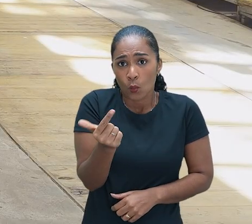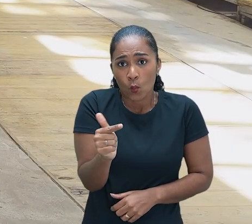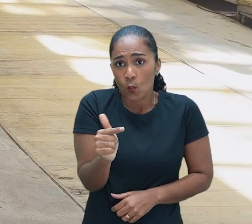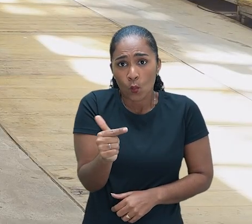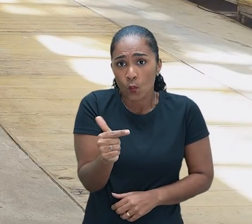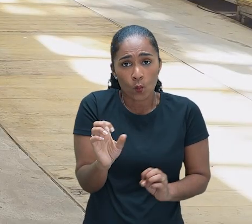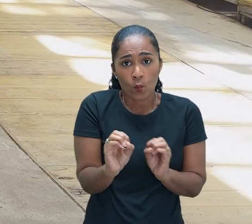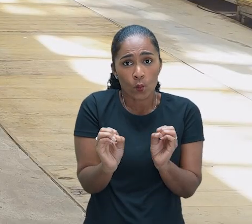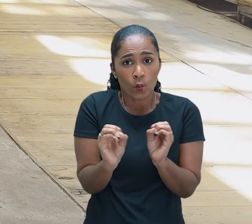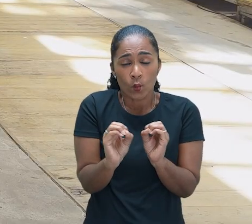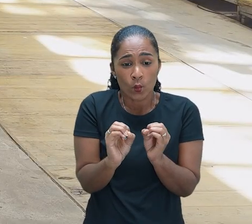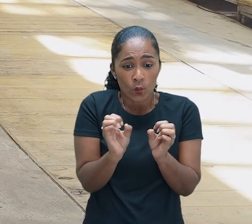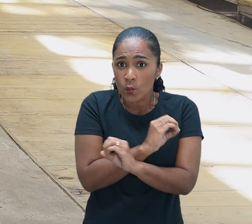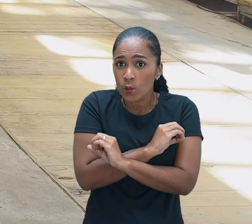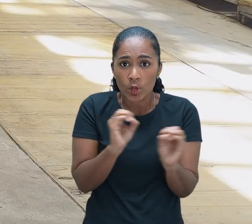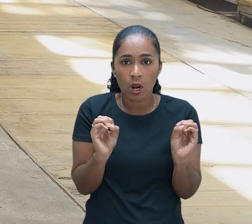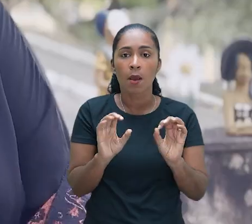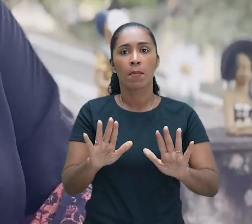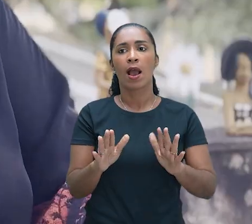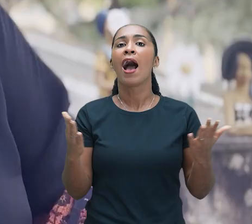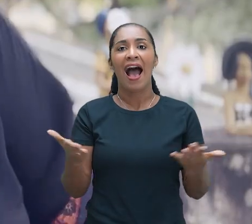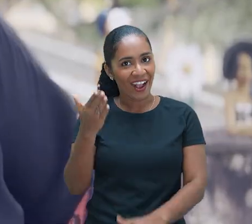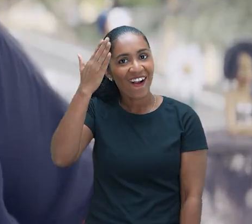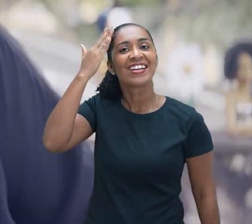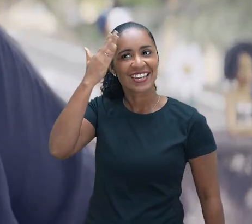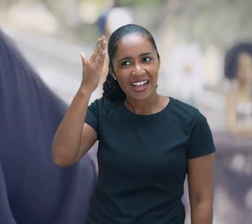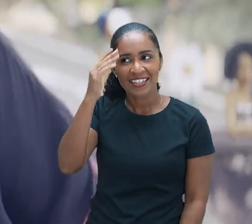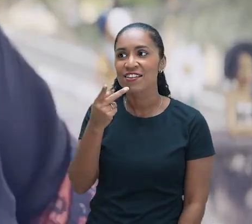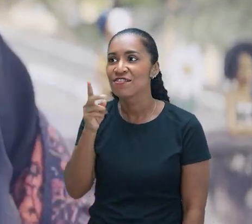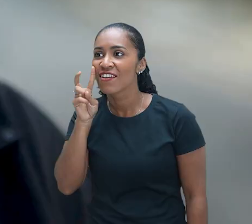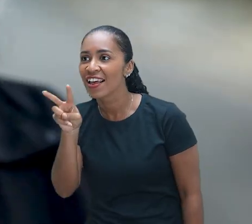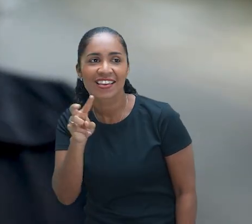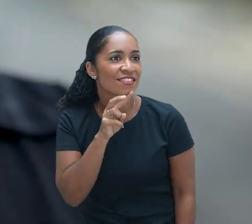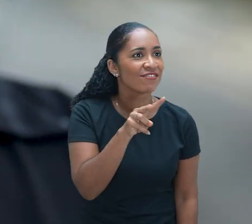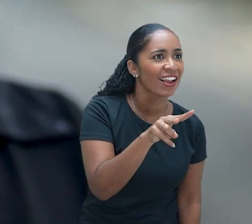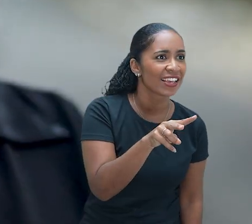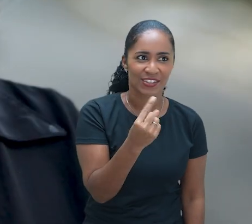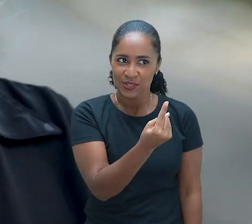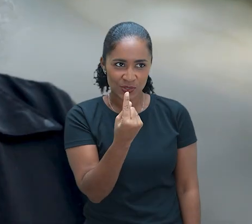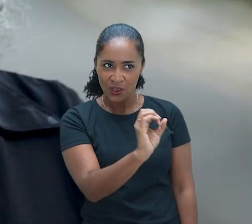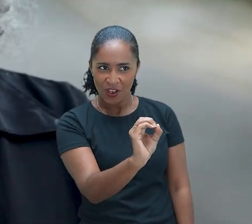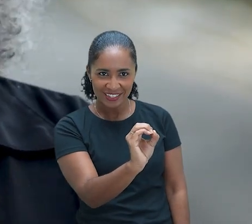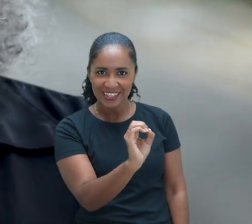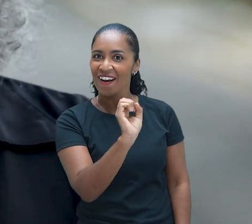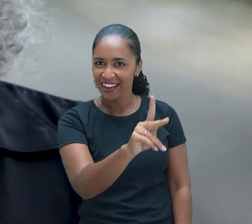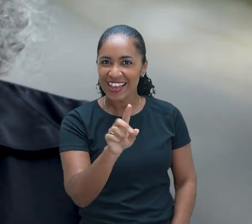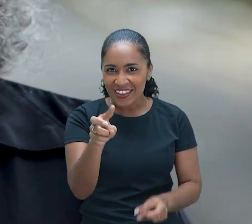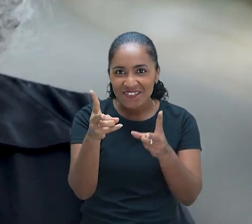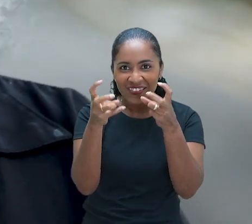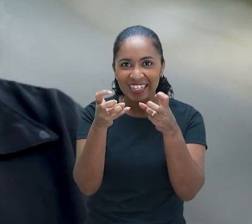duro, sem dinheiro. Agora eu já sei, agora eu falo aqui e falo lá, pra você não ficar sozinha, tá?